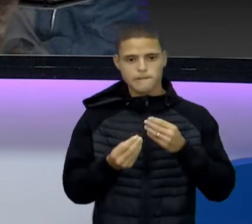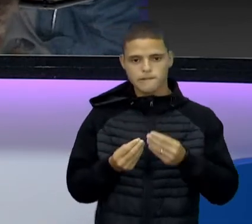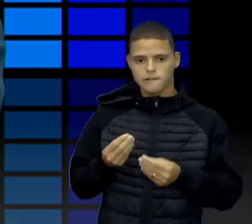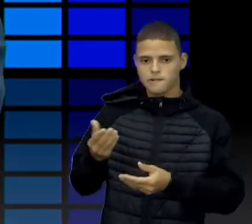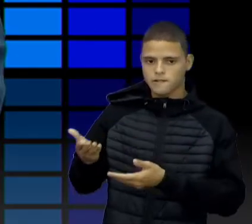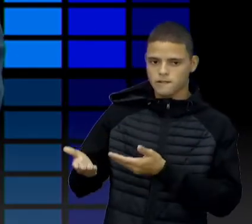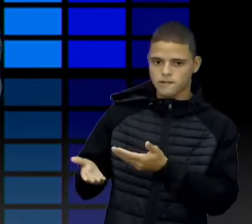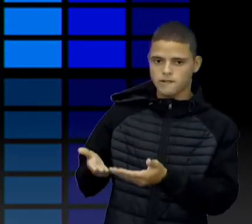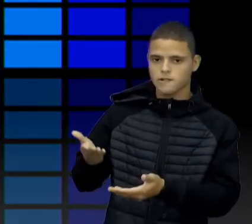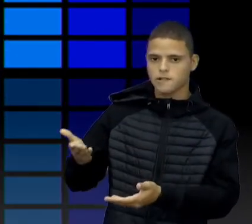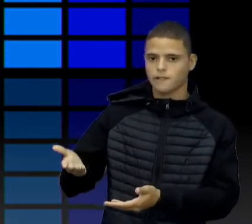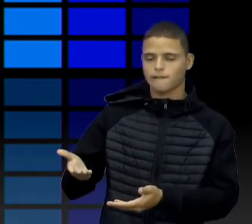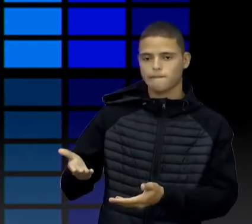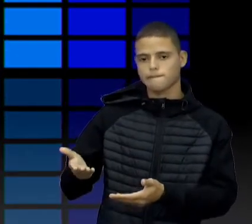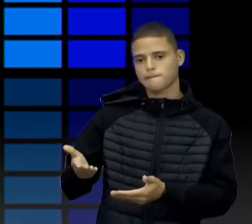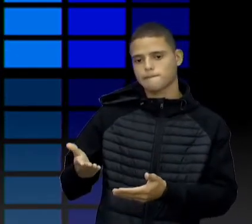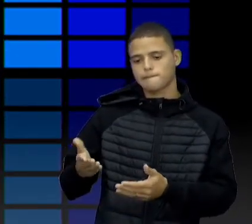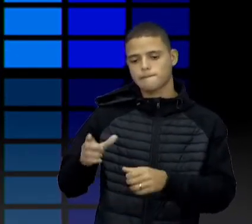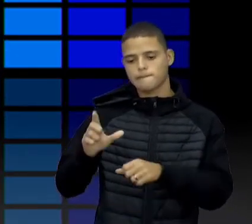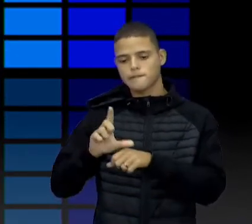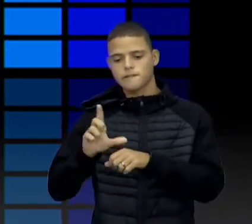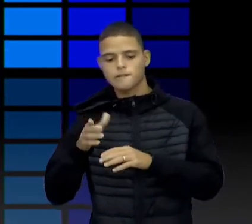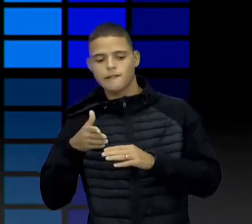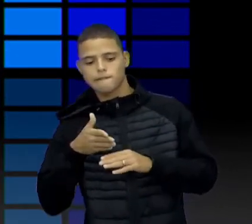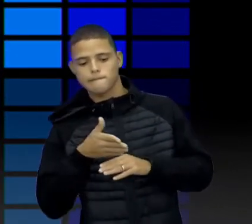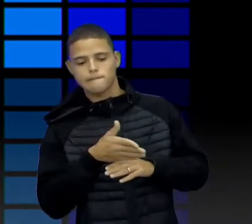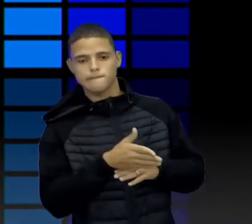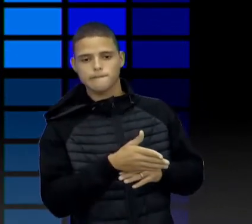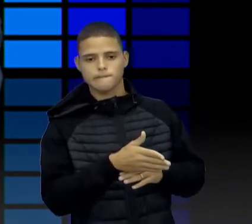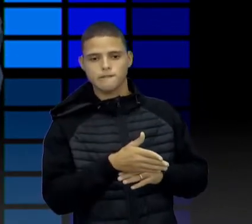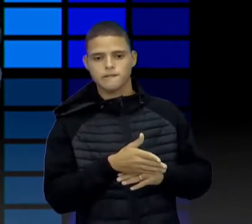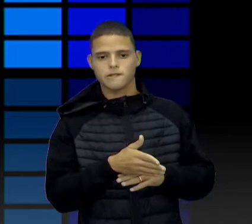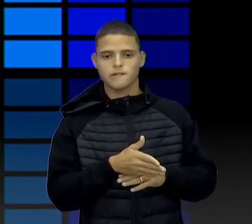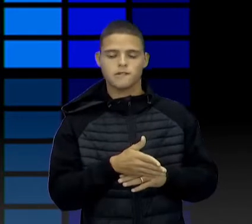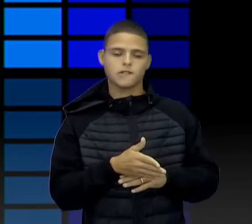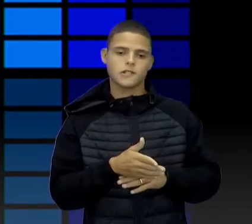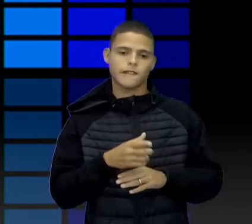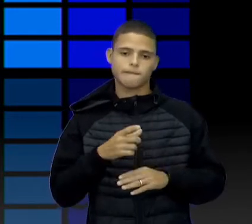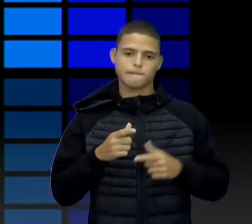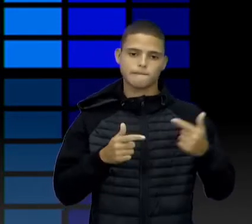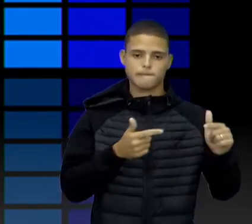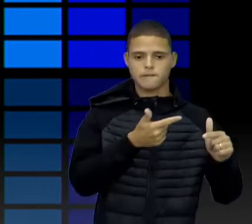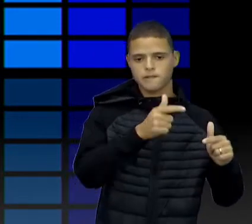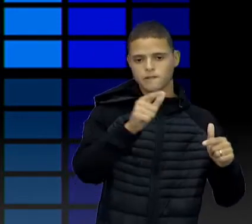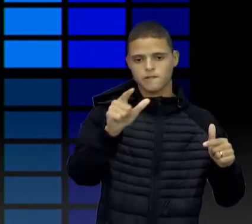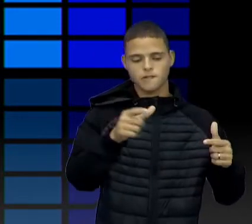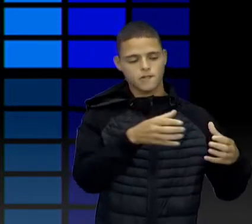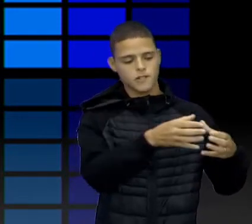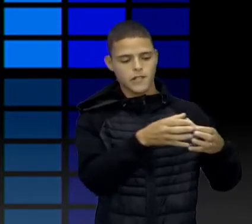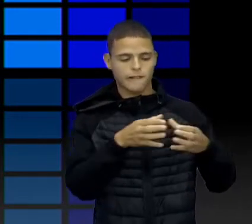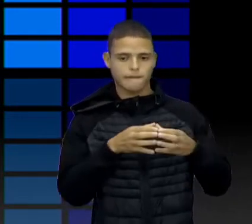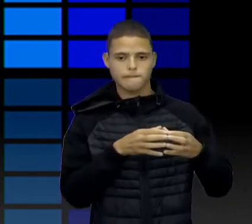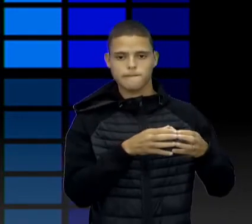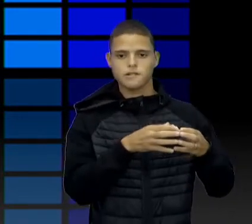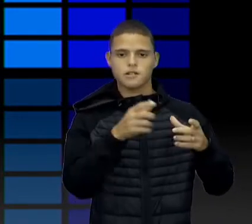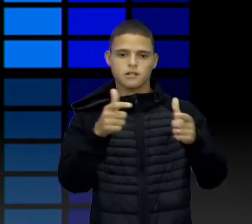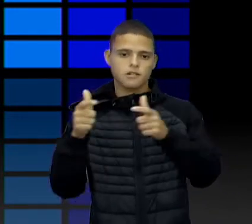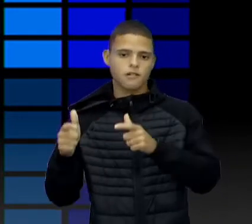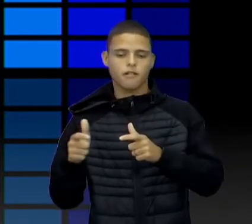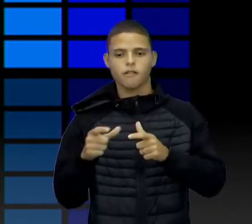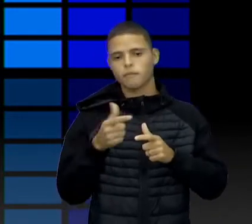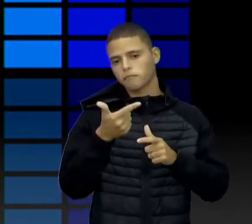existe no trajeto, naquele momento que teoricamente seria para diversão. Enquanto que outros grupos e outros locais não têm esse